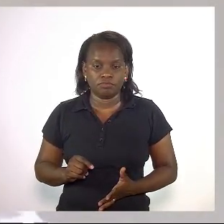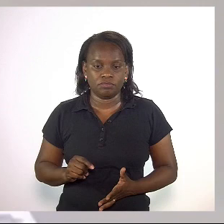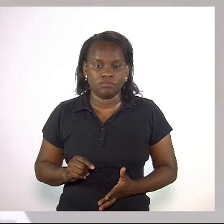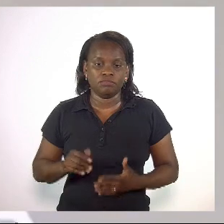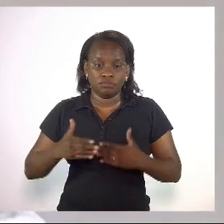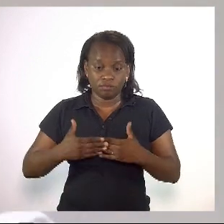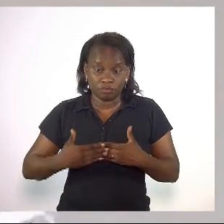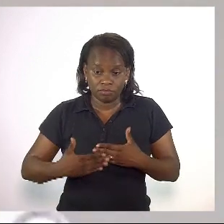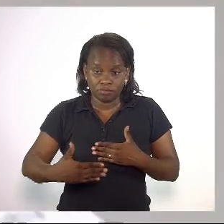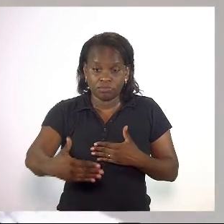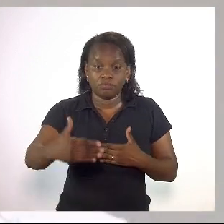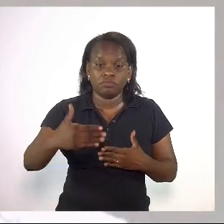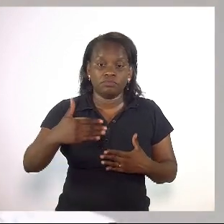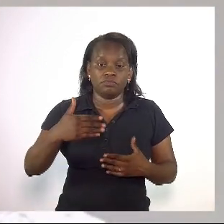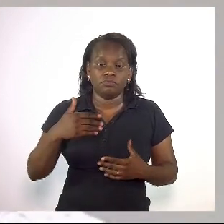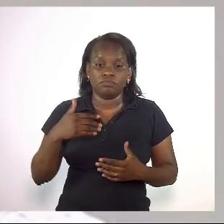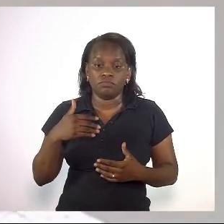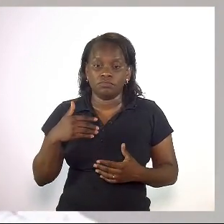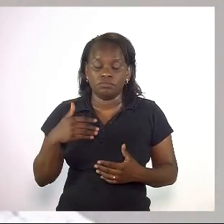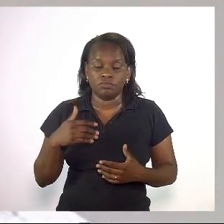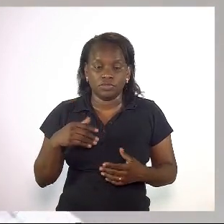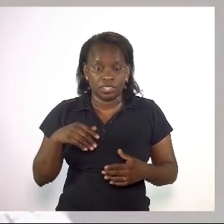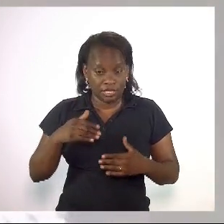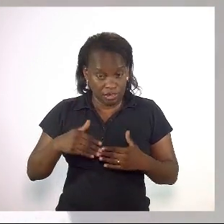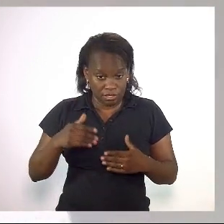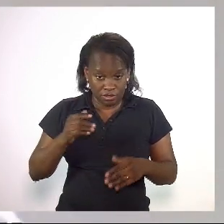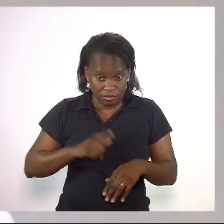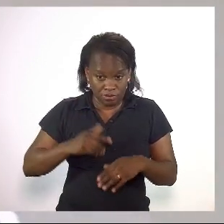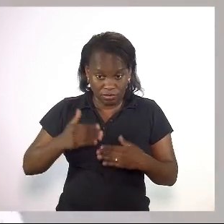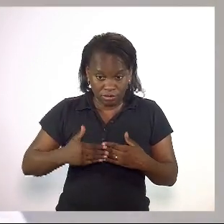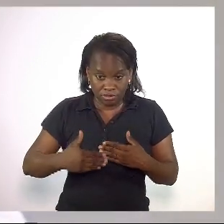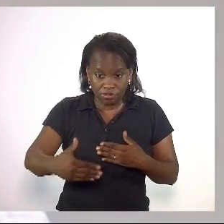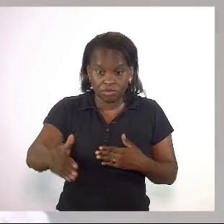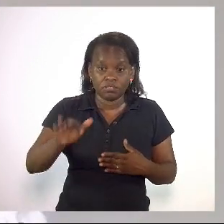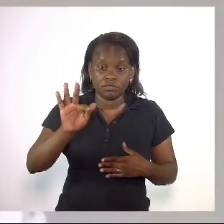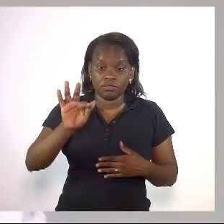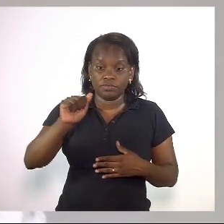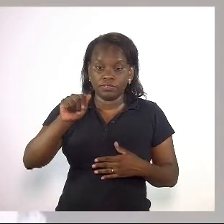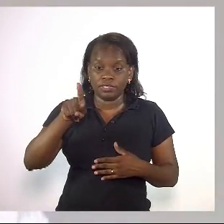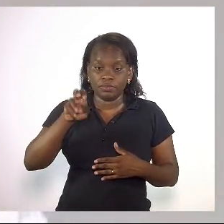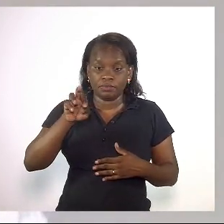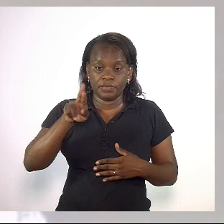a partir do ano, que a partir daquele momento, a FAPERJ